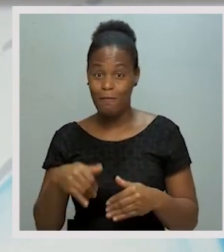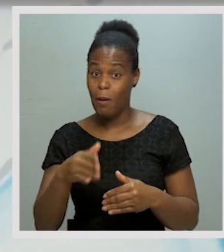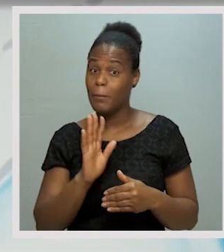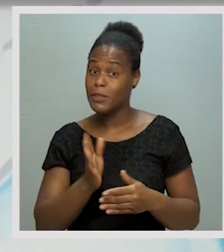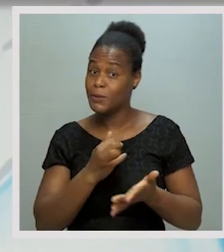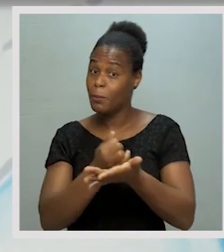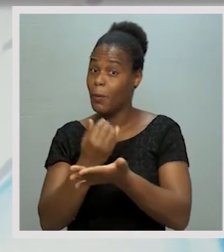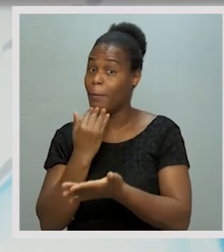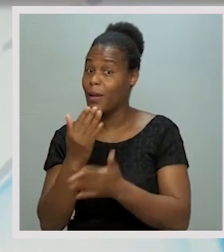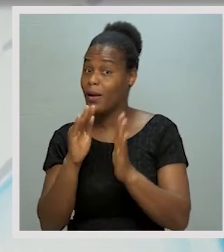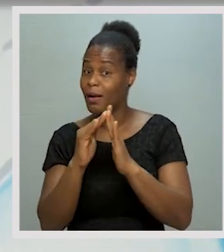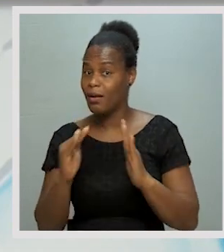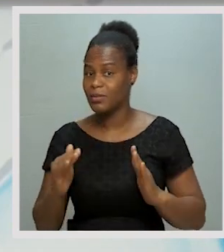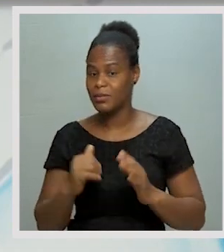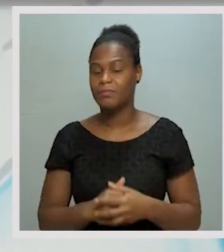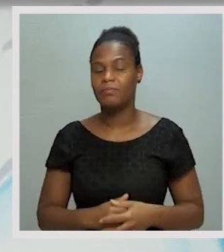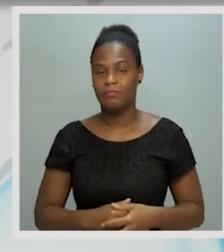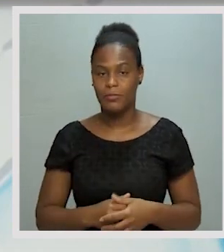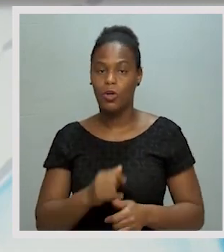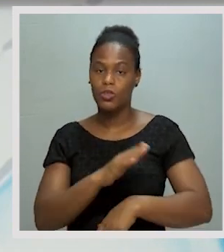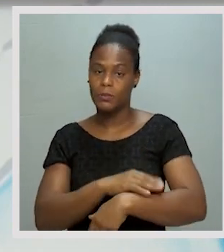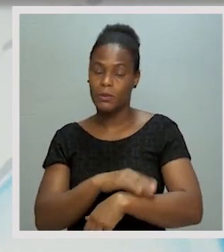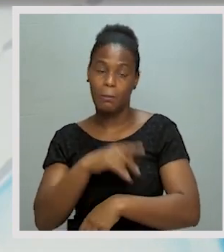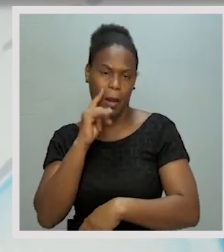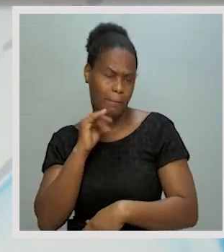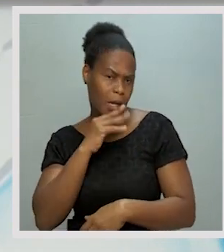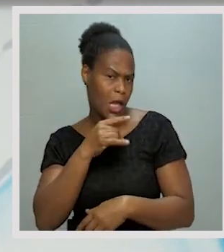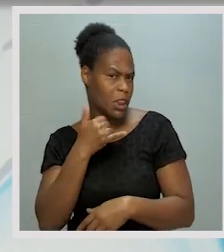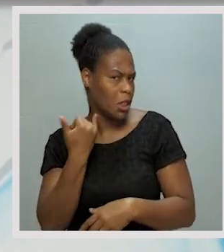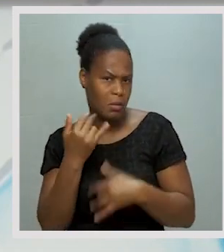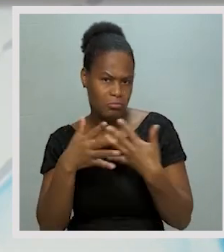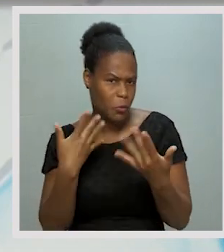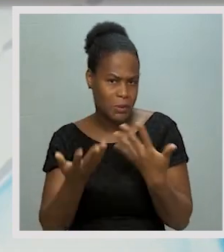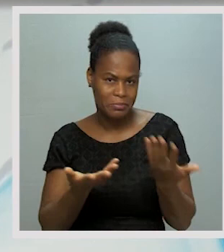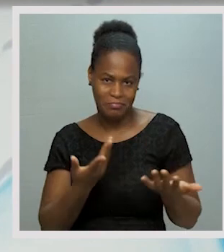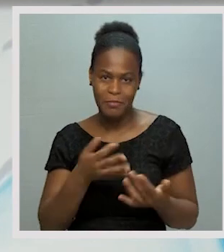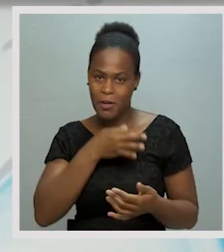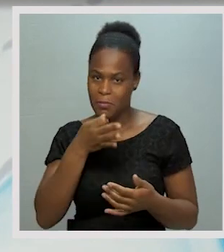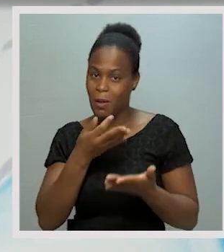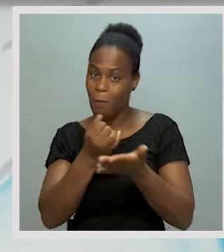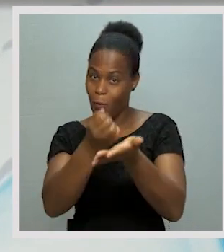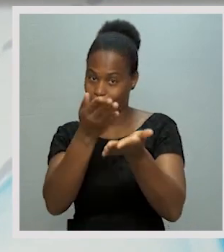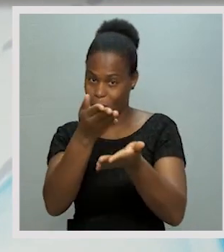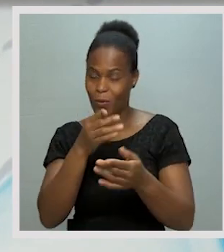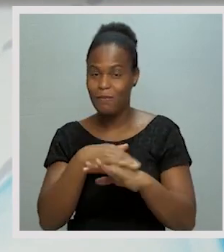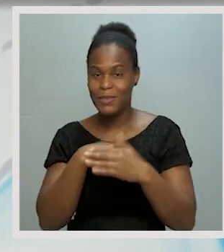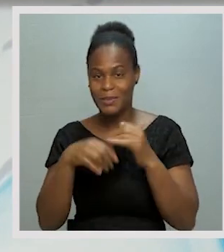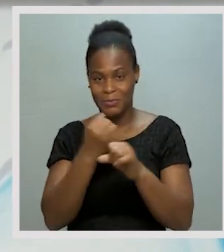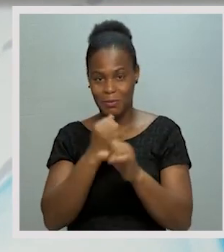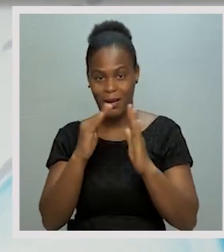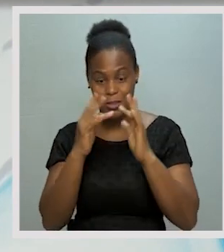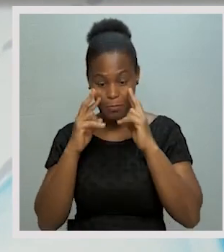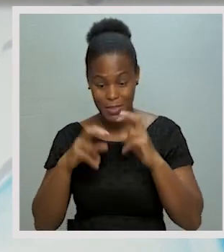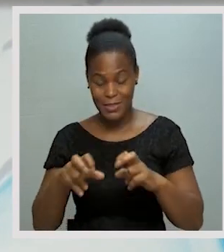Vão ter que pedir apoio lá em casa, dos encarregados de educação, dos pais, ok? Para ajudar-vos